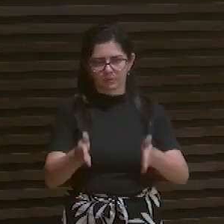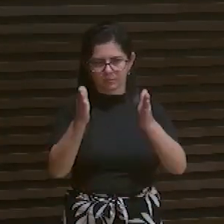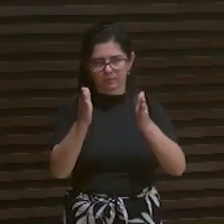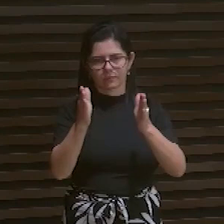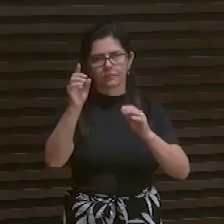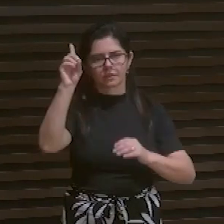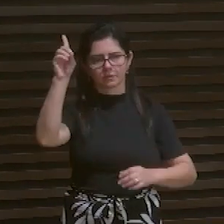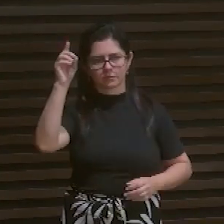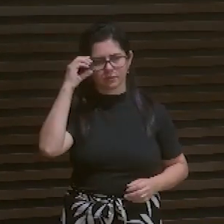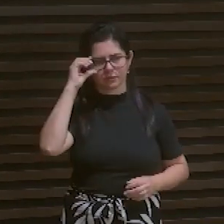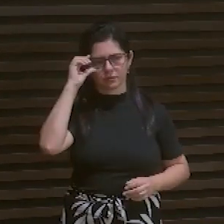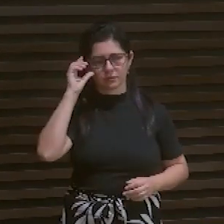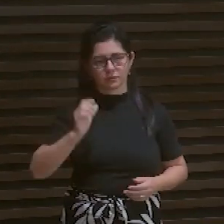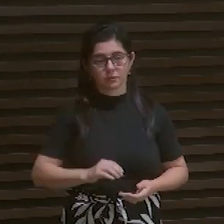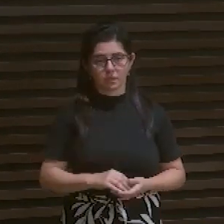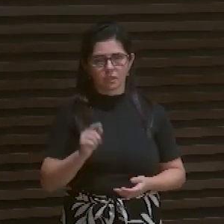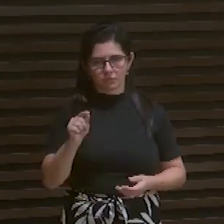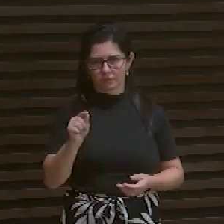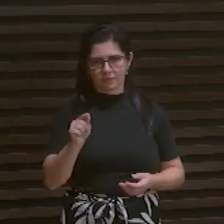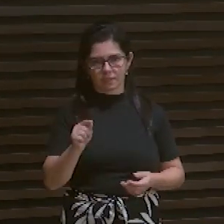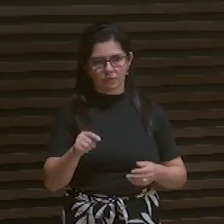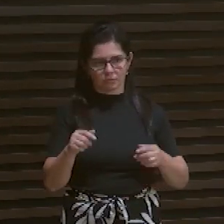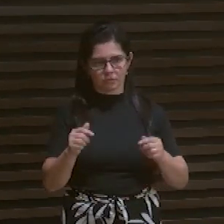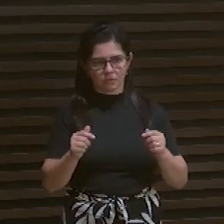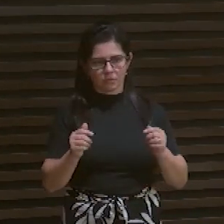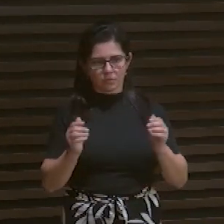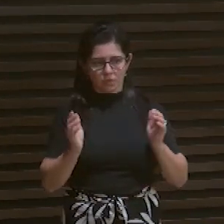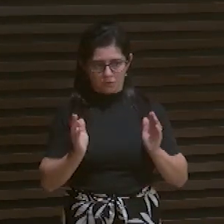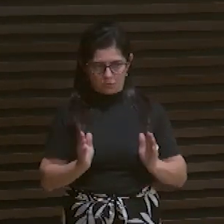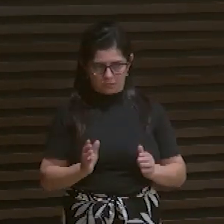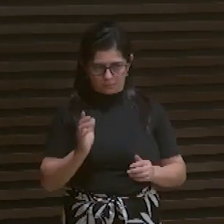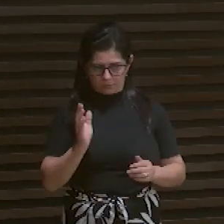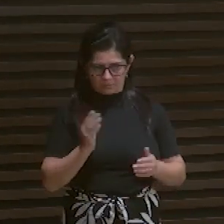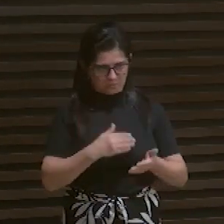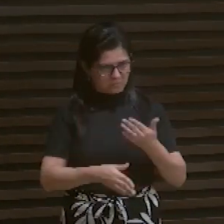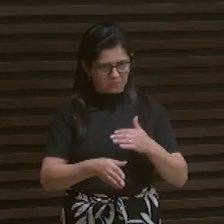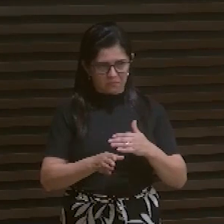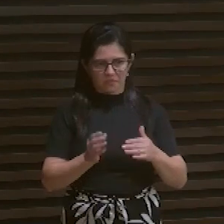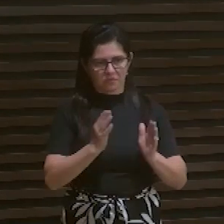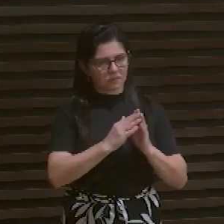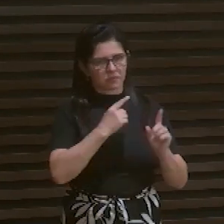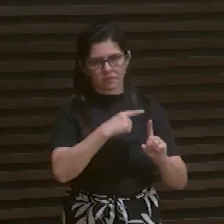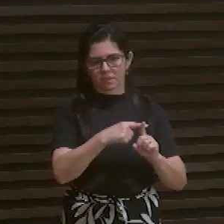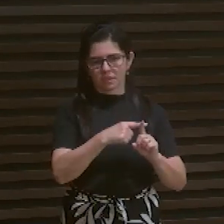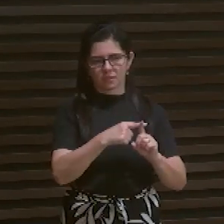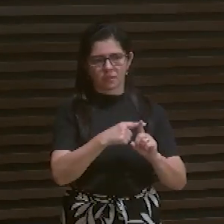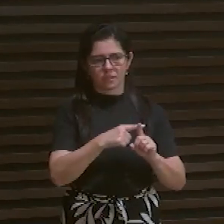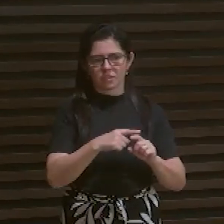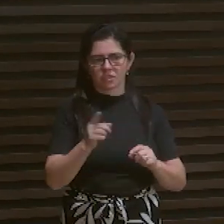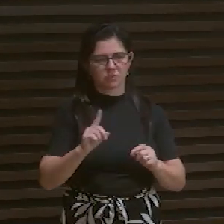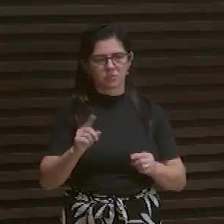você não está em uma igreja, se você não está indo em alguma igreja, não congrega, não participa